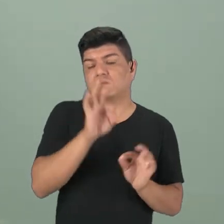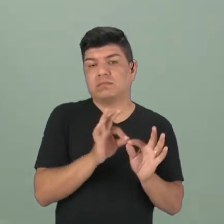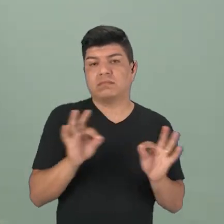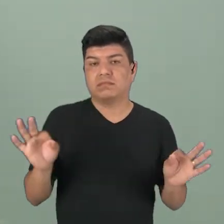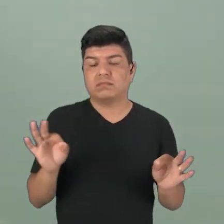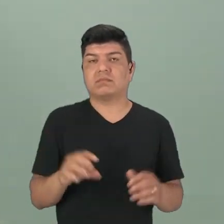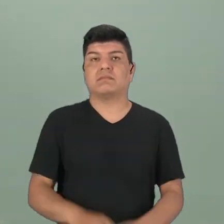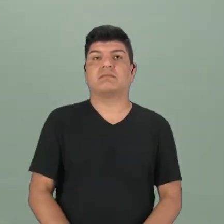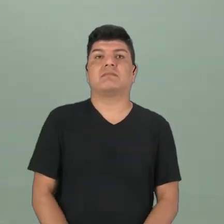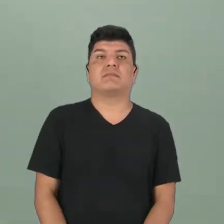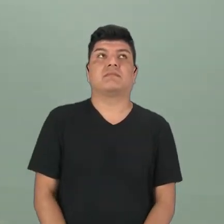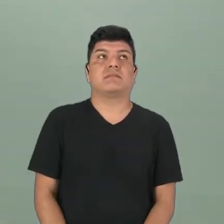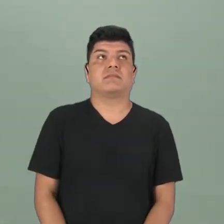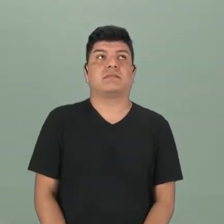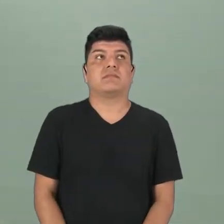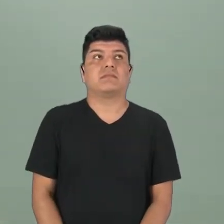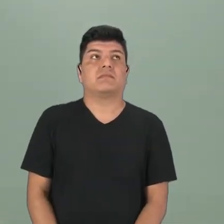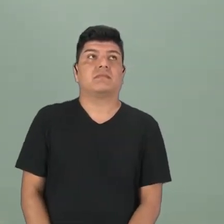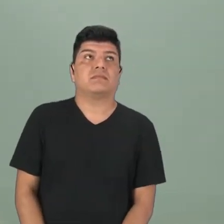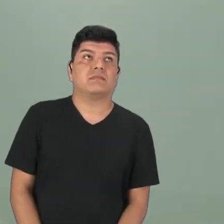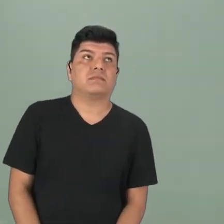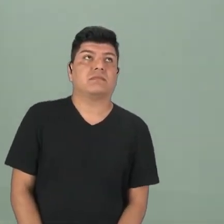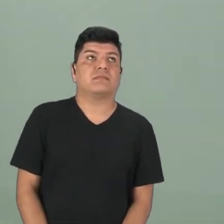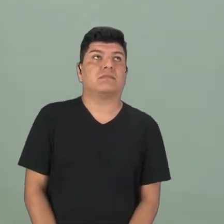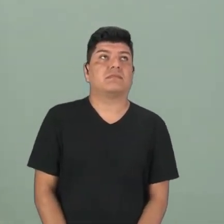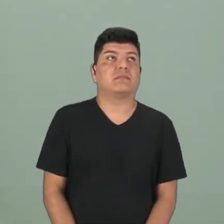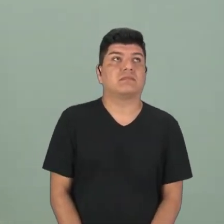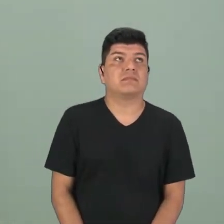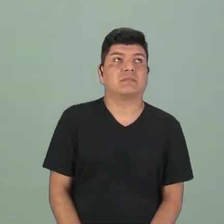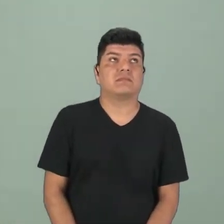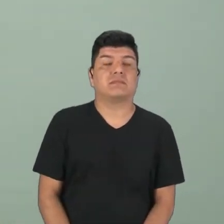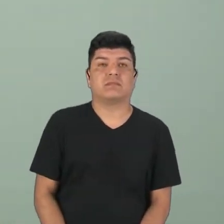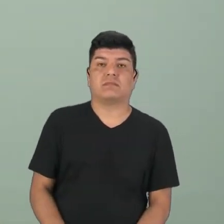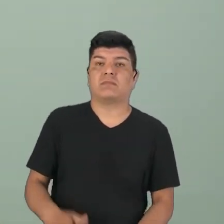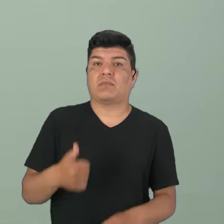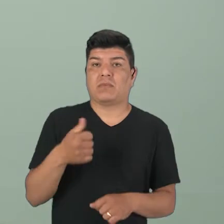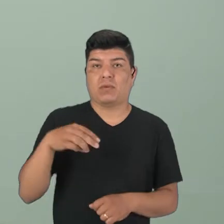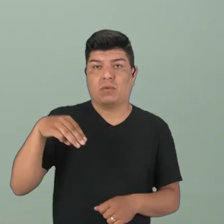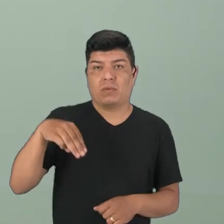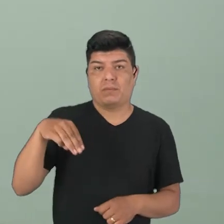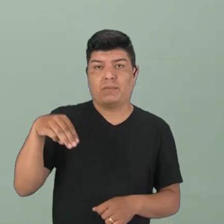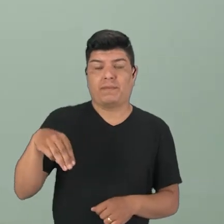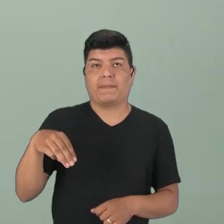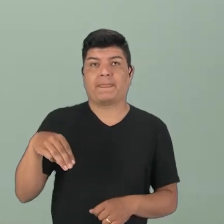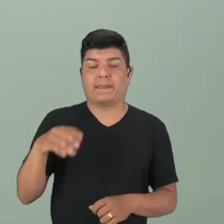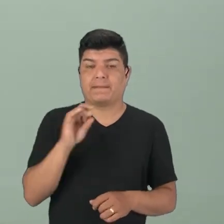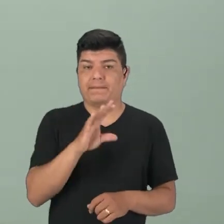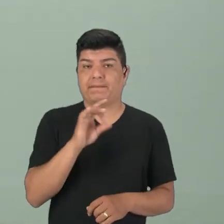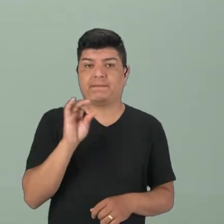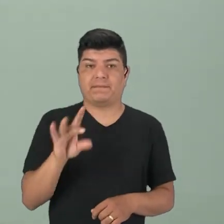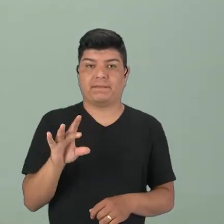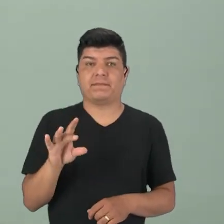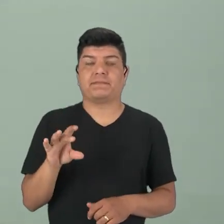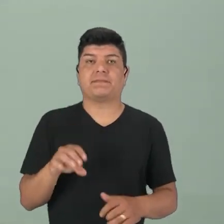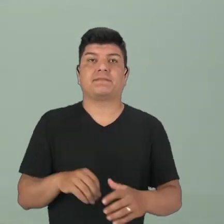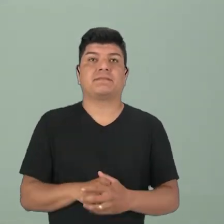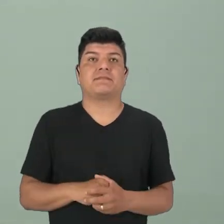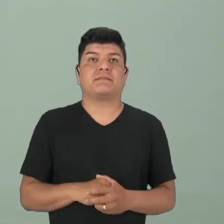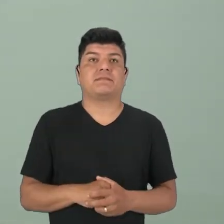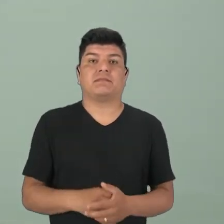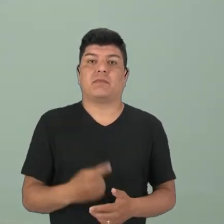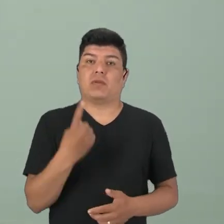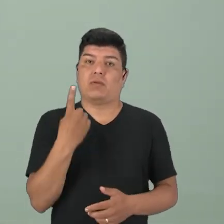algo. Então, vamos lá, ó. 1 milímetro, vocês entenderam que é cada tracinho desse. Esse é 1 milímetro.